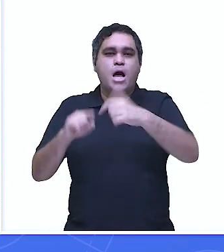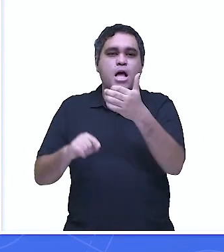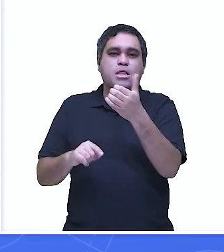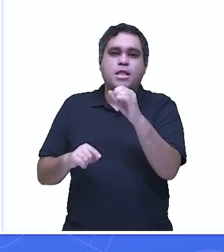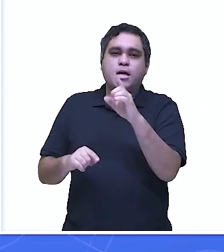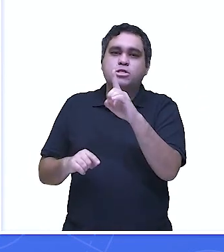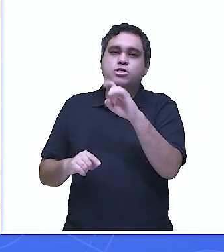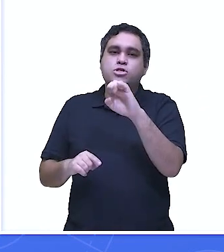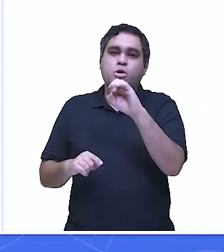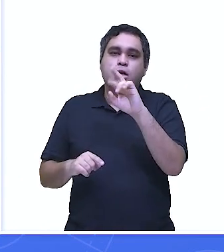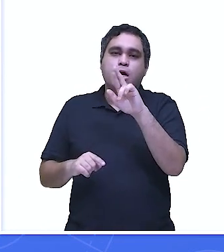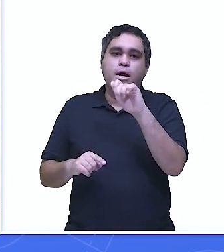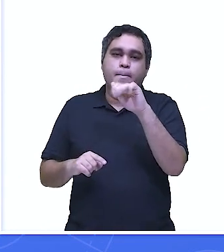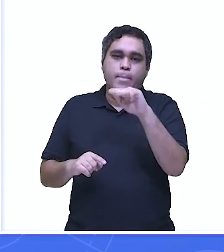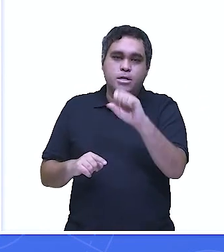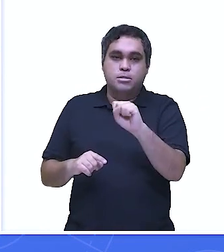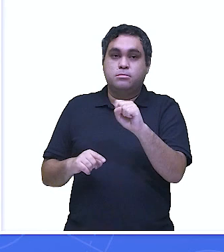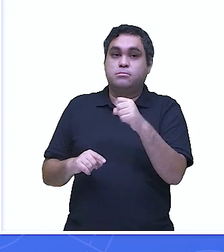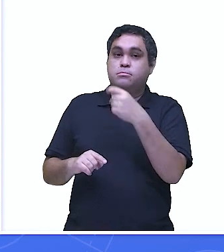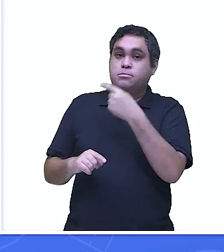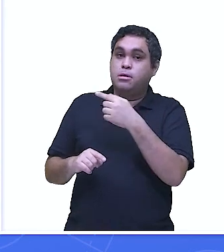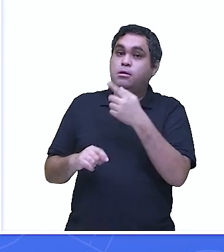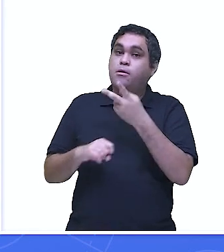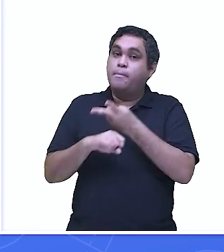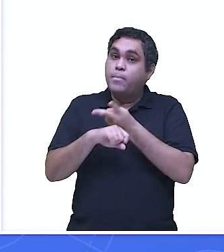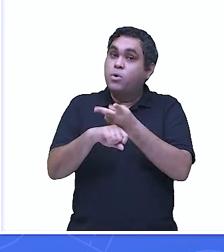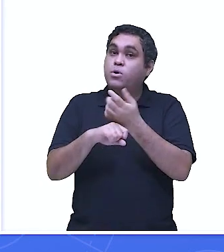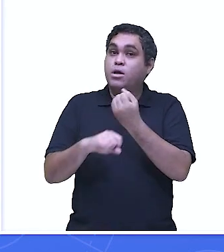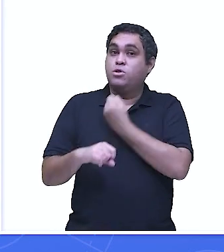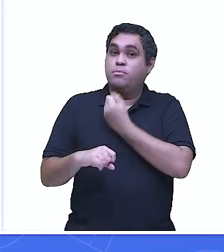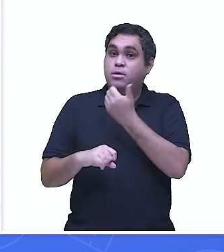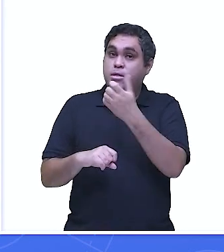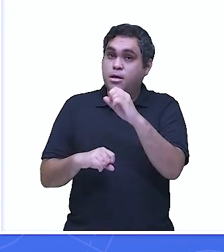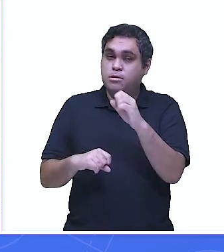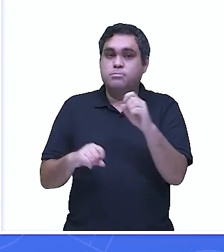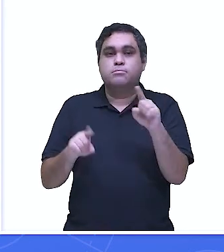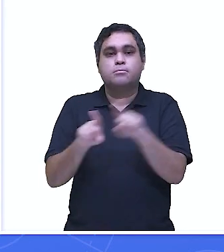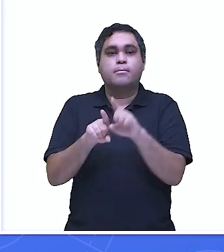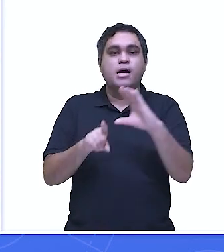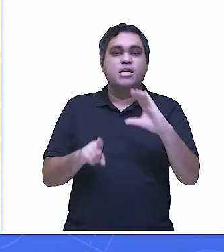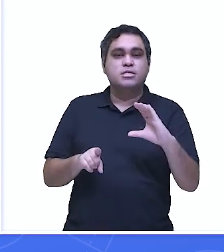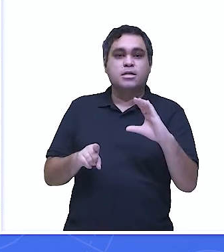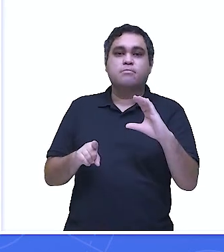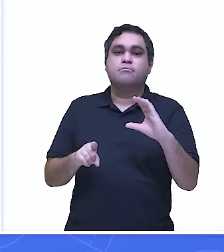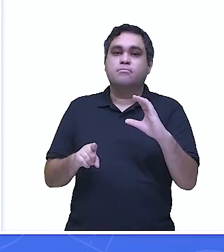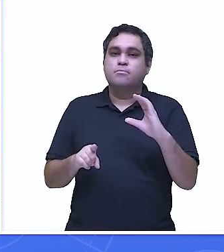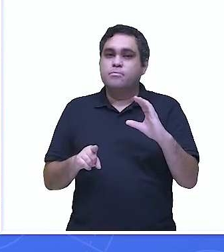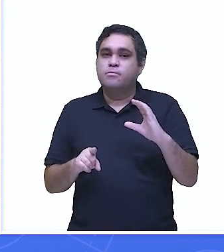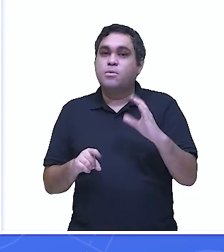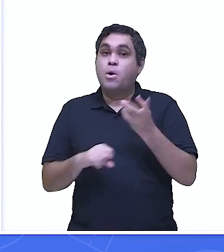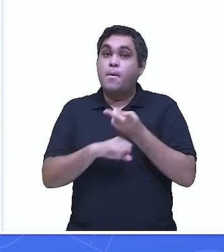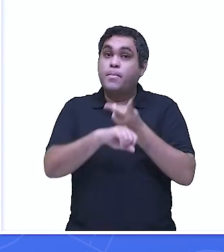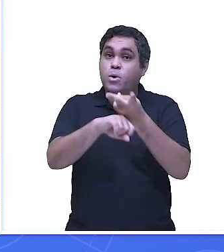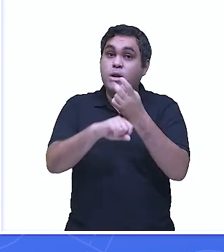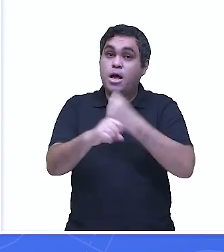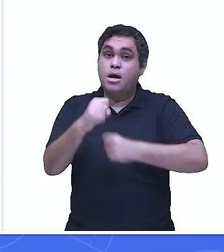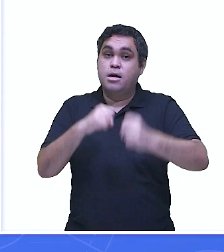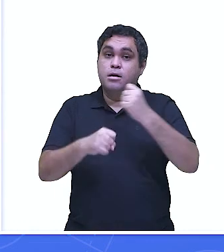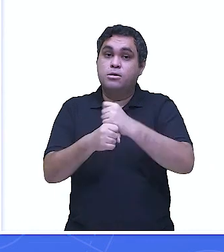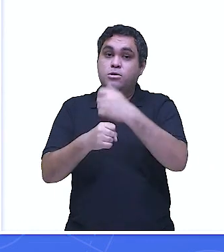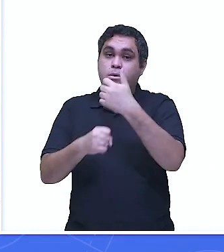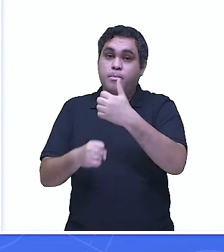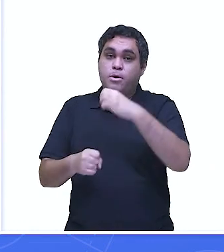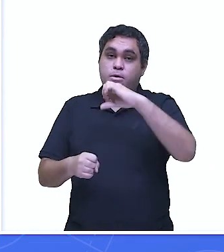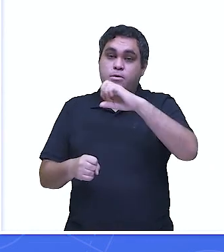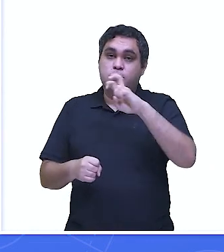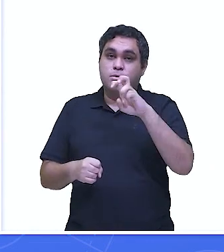inaugurado em 1959, então tem mais uma data aqui, 1959. Eu vou procurar essa data.